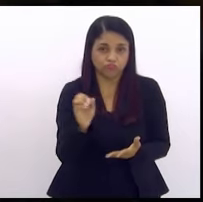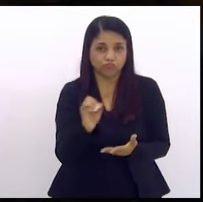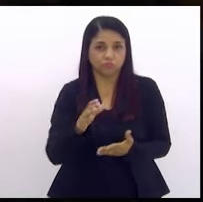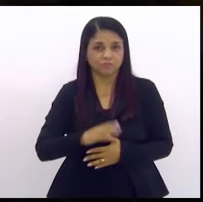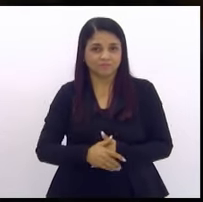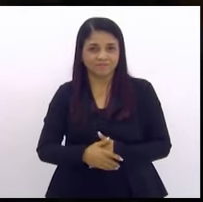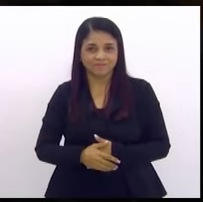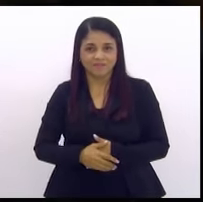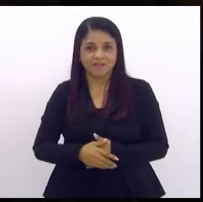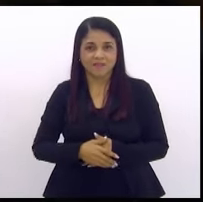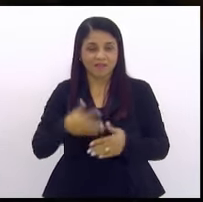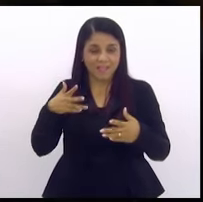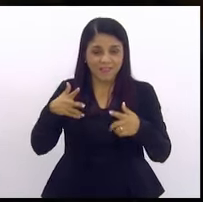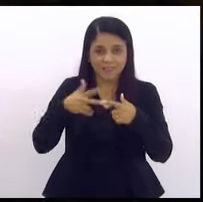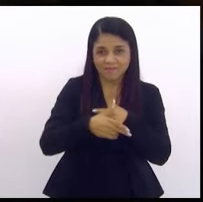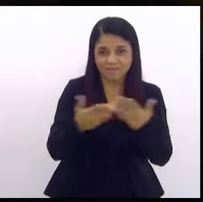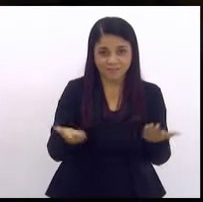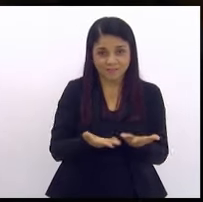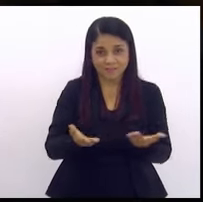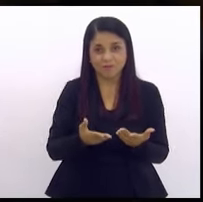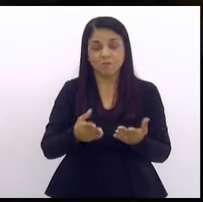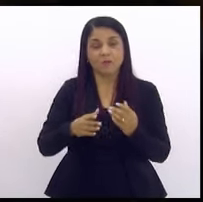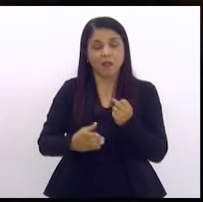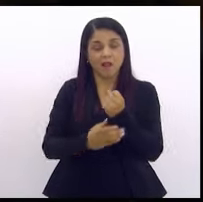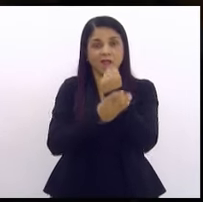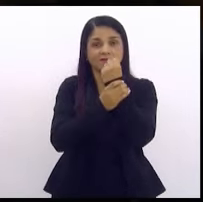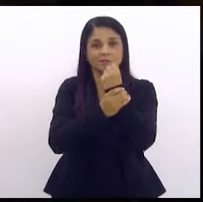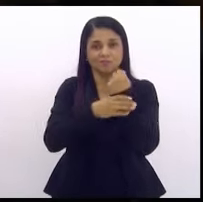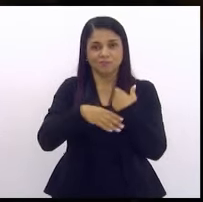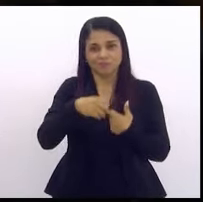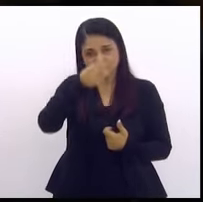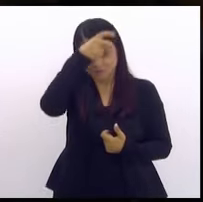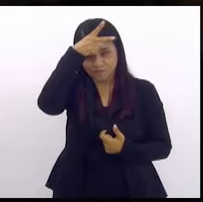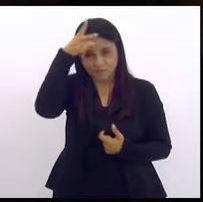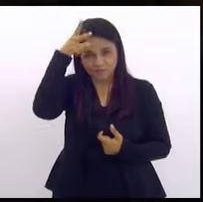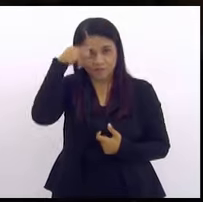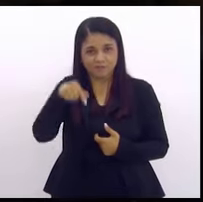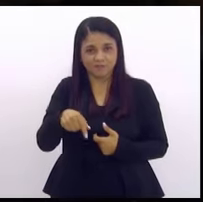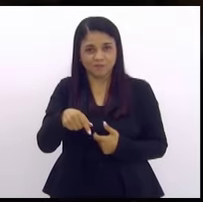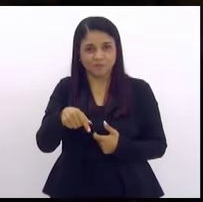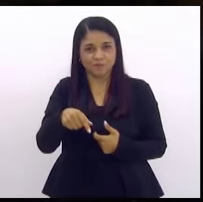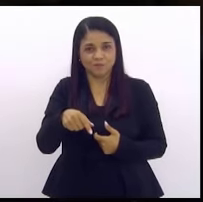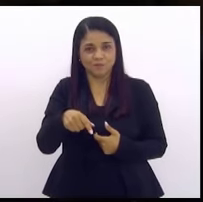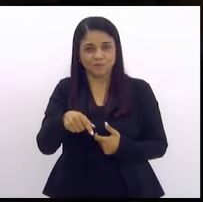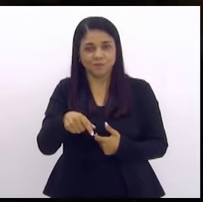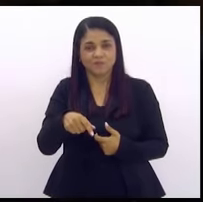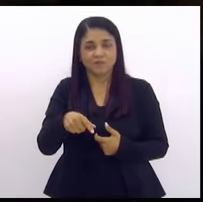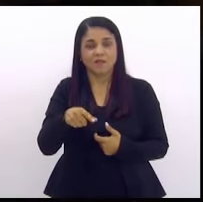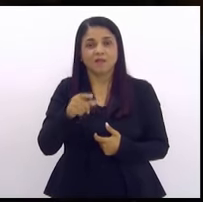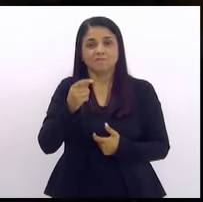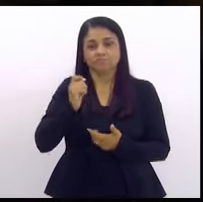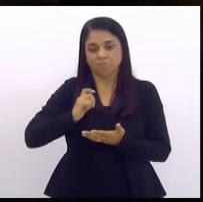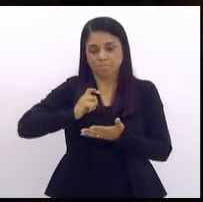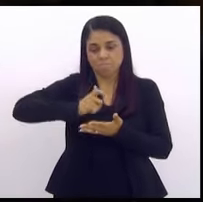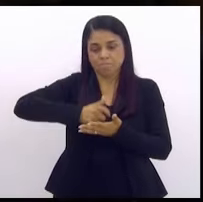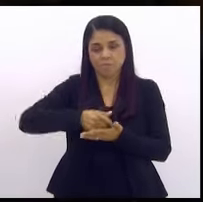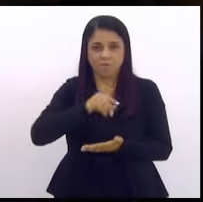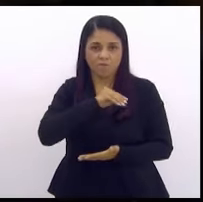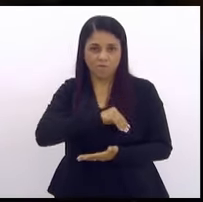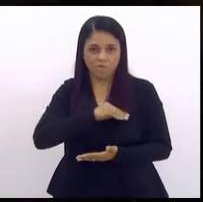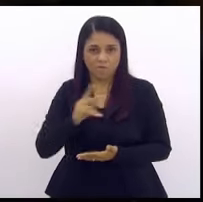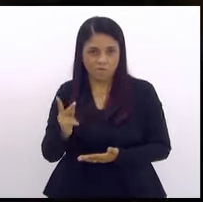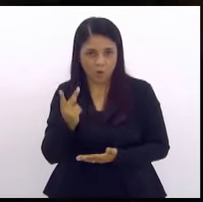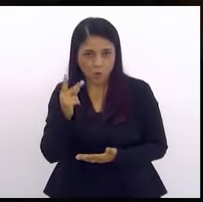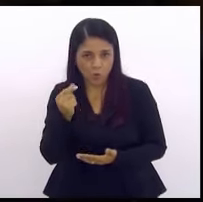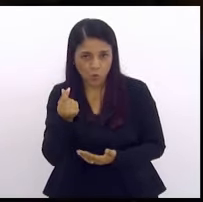ser feita agora, para a gente garantir que há um município pegando a essas linhas, a tarifa possa ser revertida para o seu